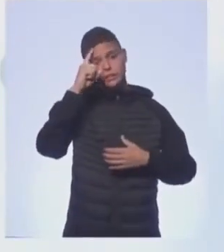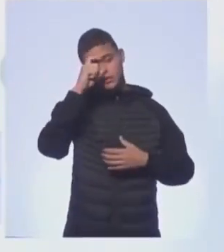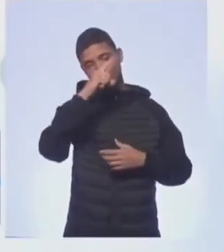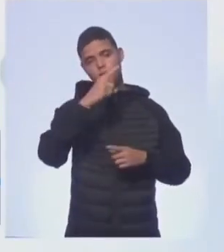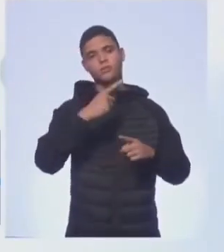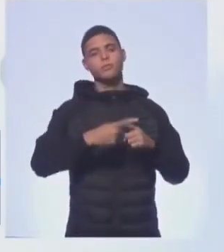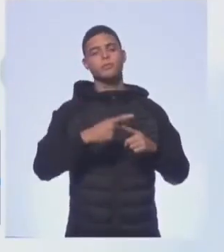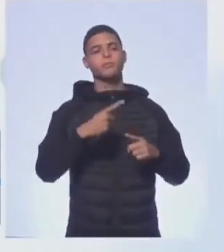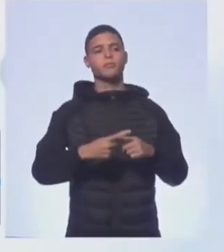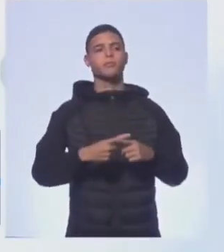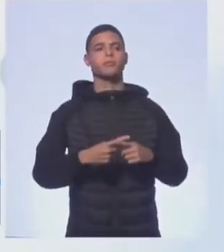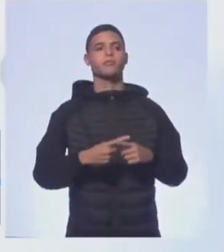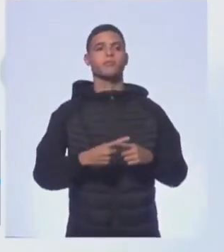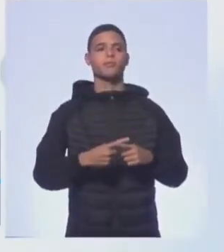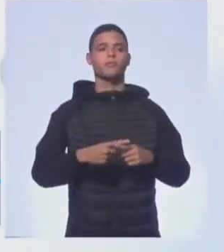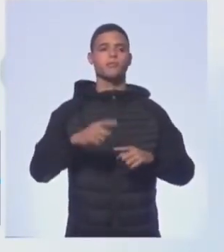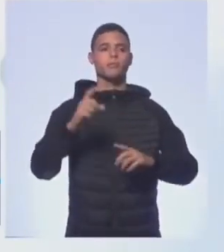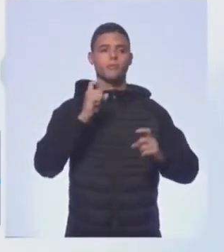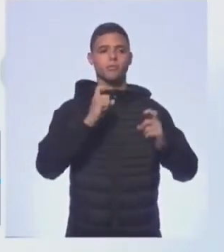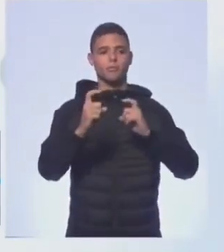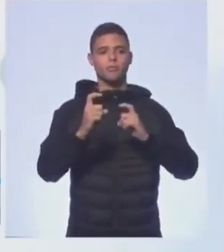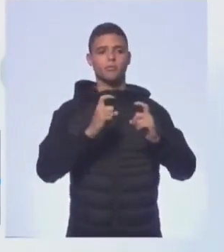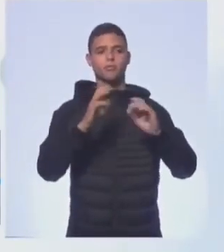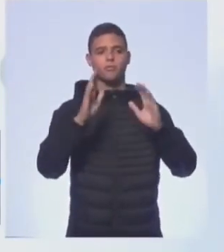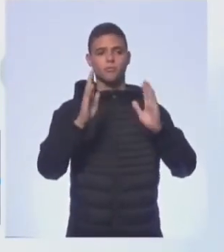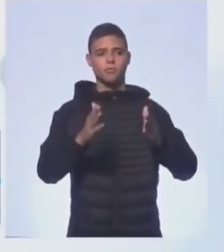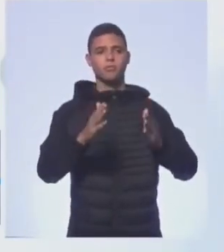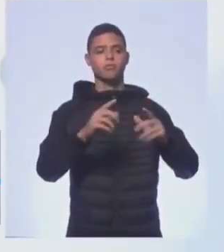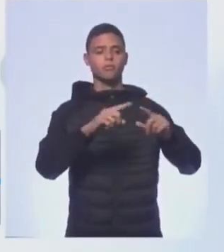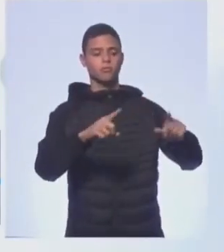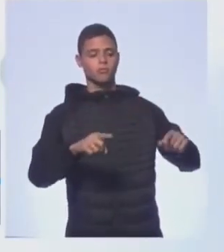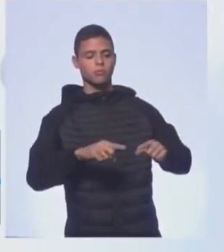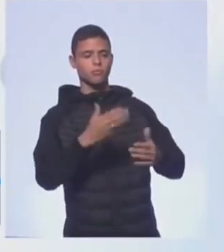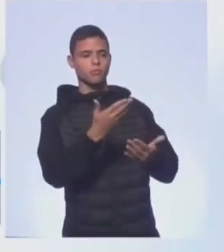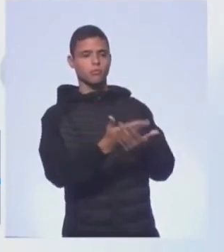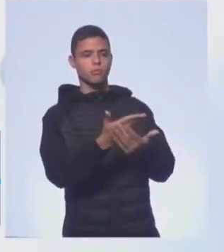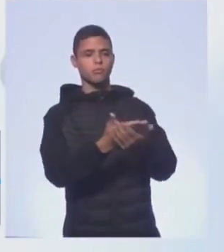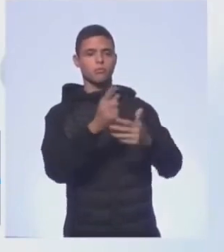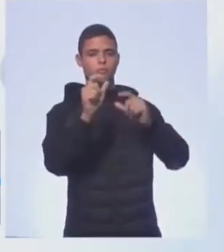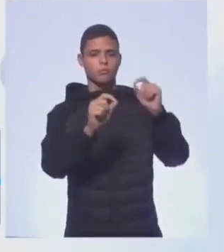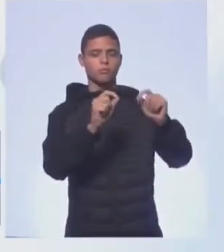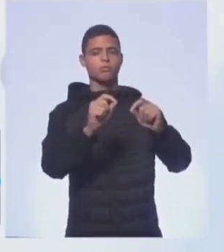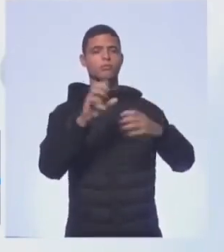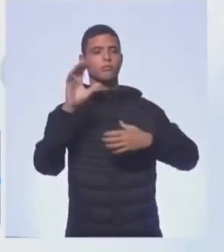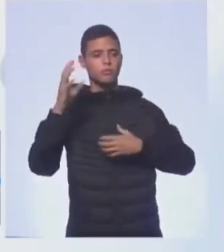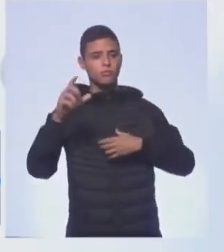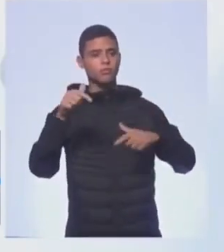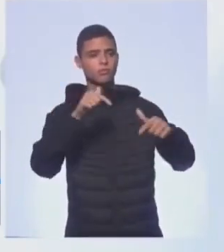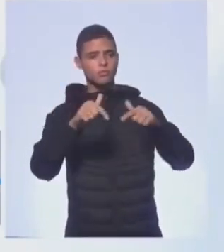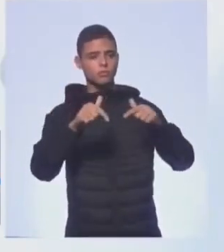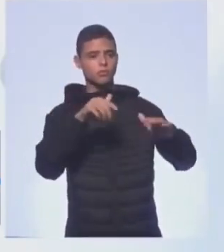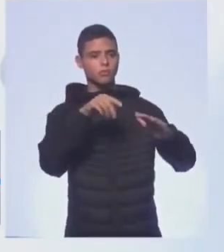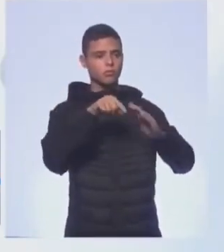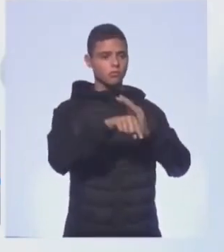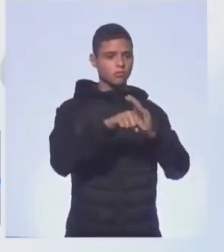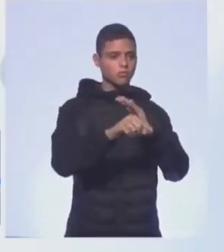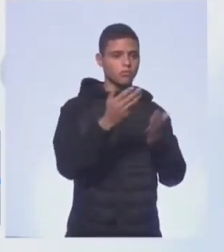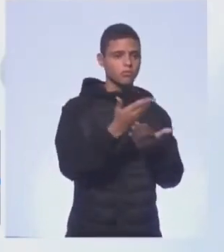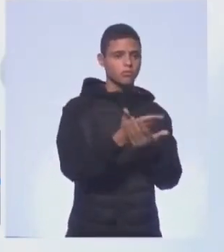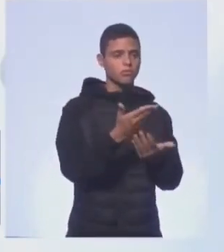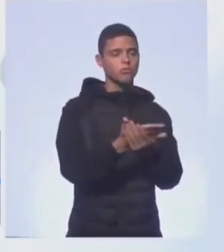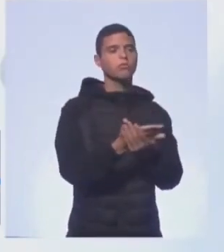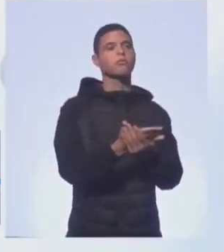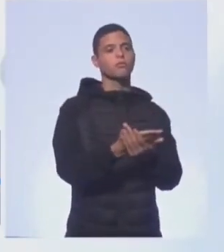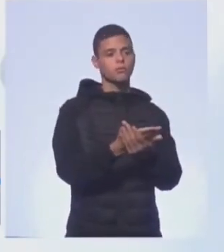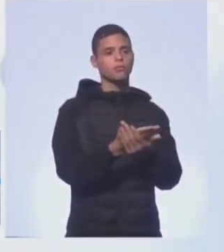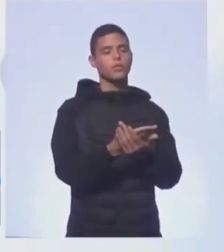Porque, assim, quando a gente estava até discutindo isso na sala, antes de vir para a aula, que a ciência, ela trabalha em estudos. A ciência não